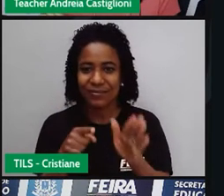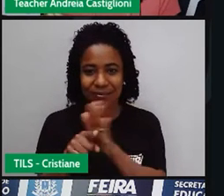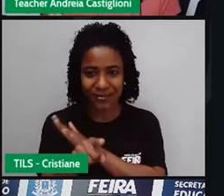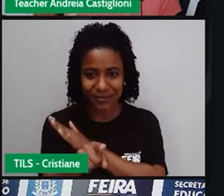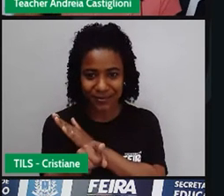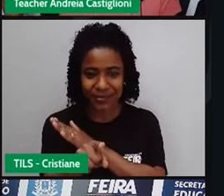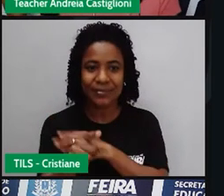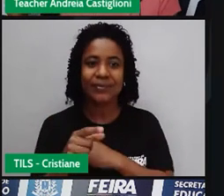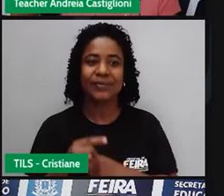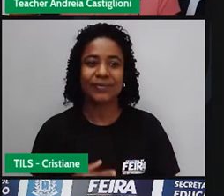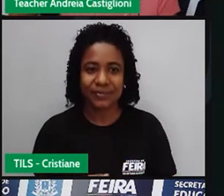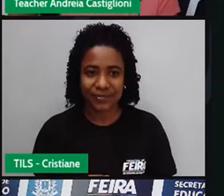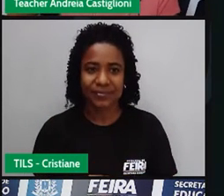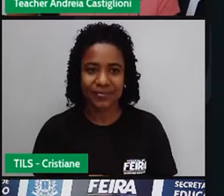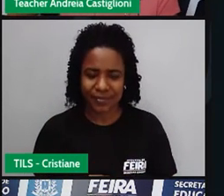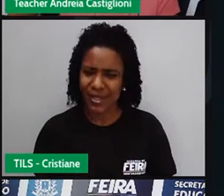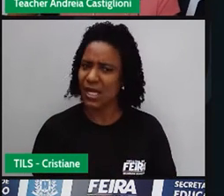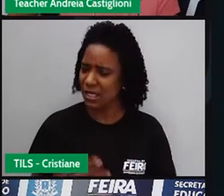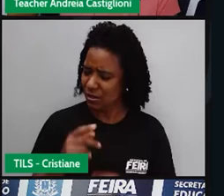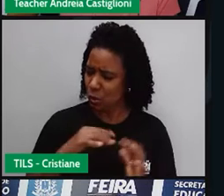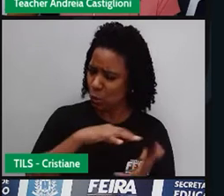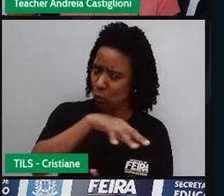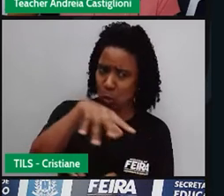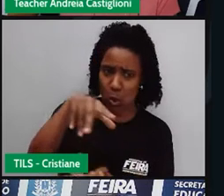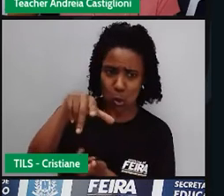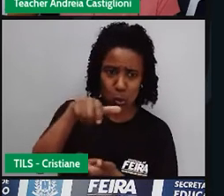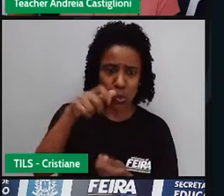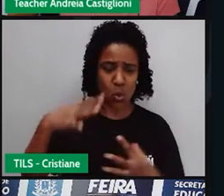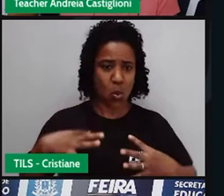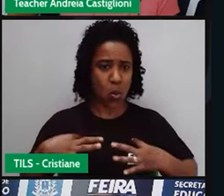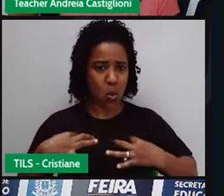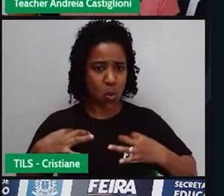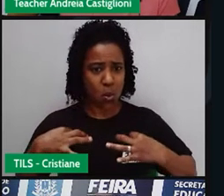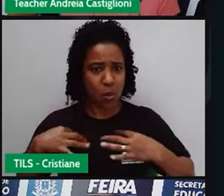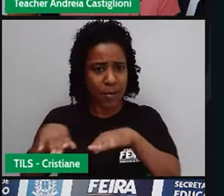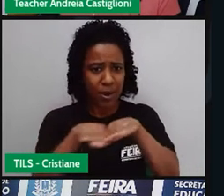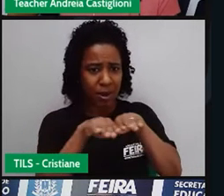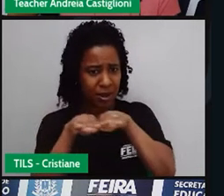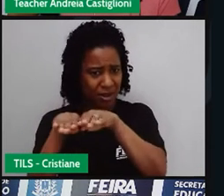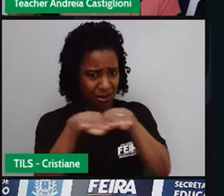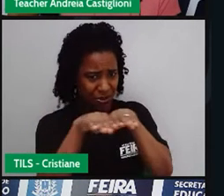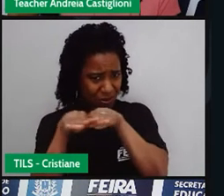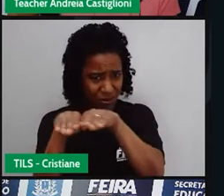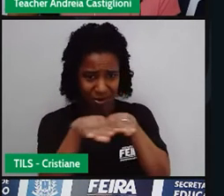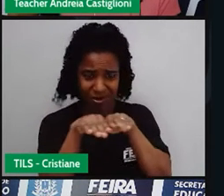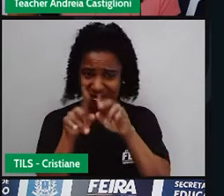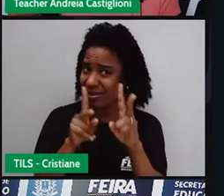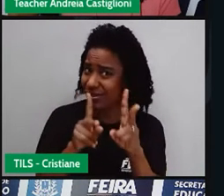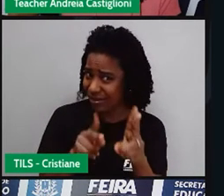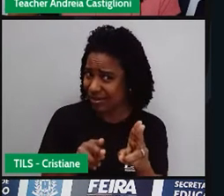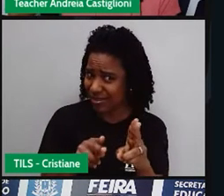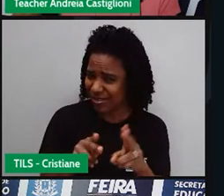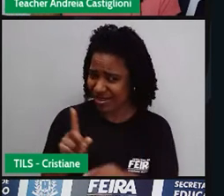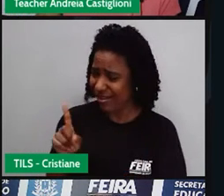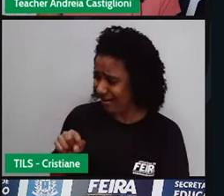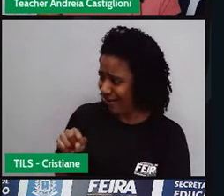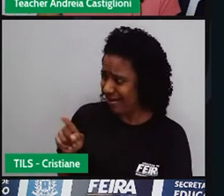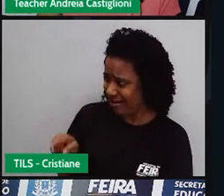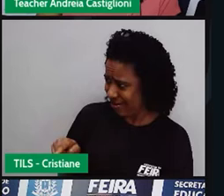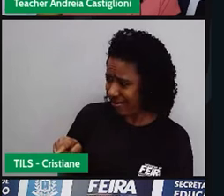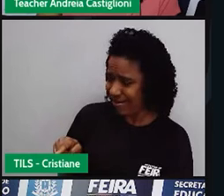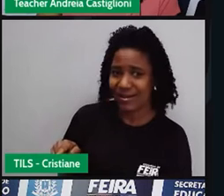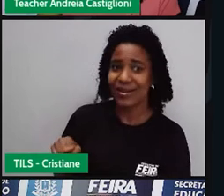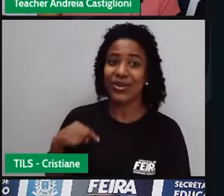Word será que as pessoas usam as mesmas roupas no mundo todo é que você acha de tia Elda